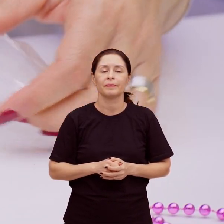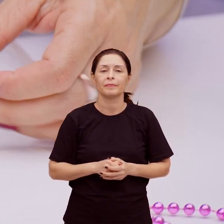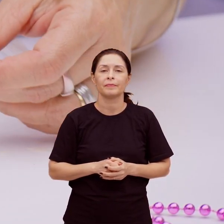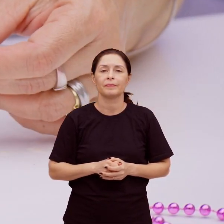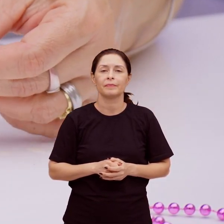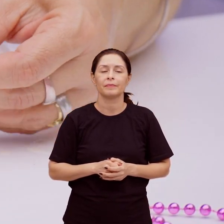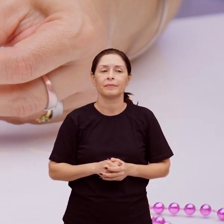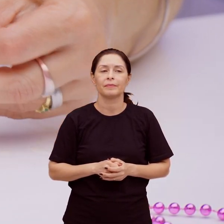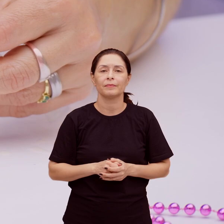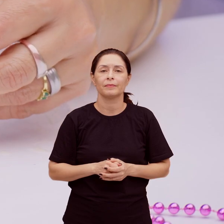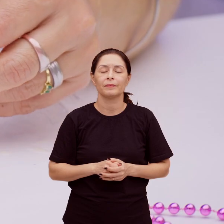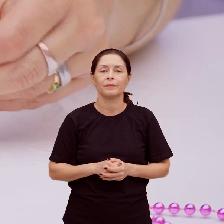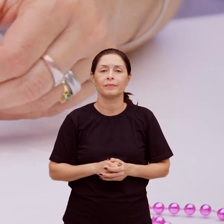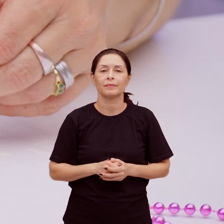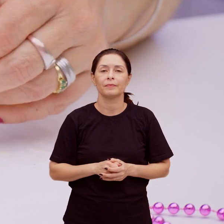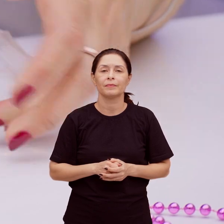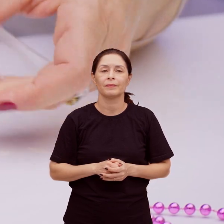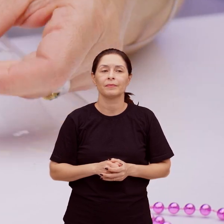E